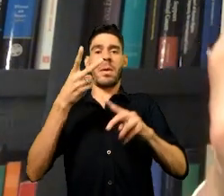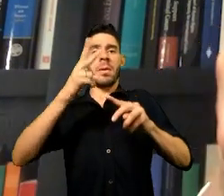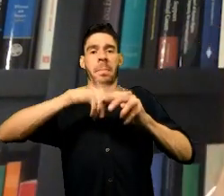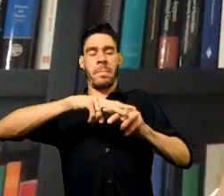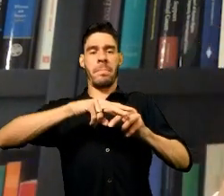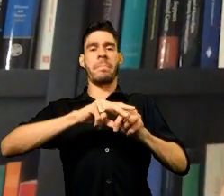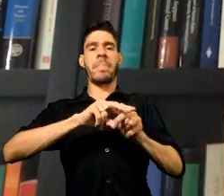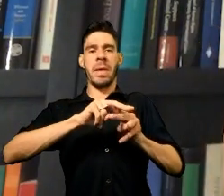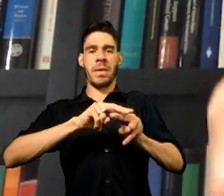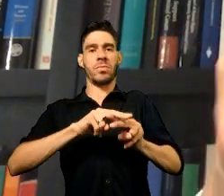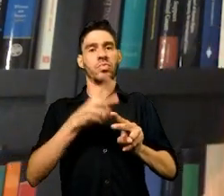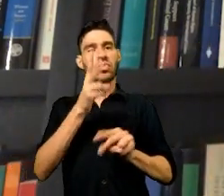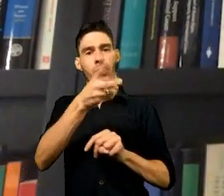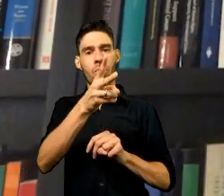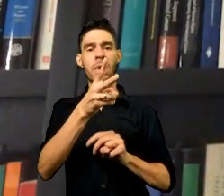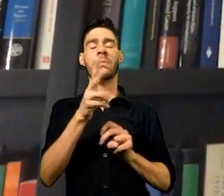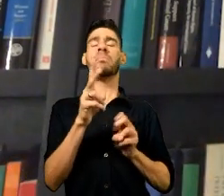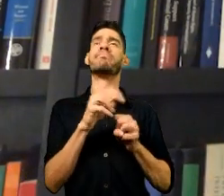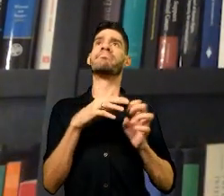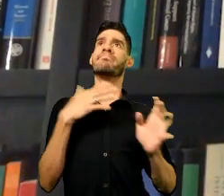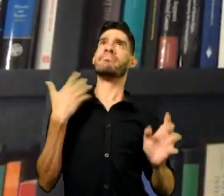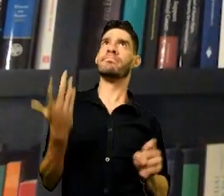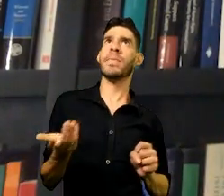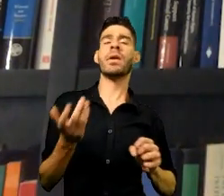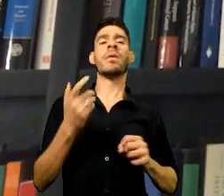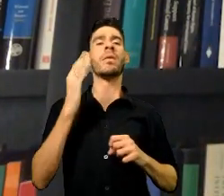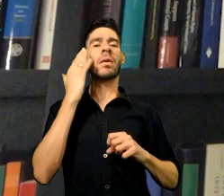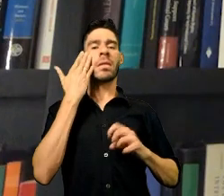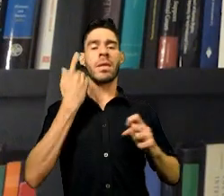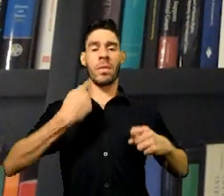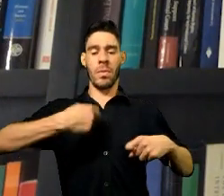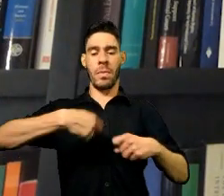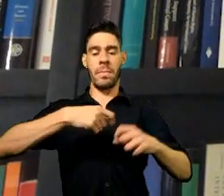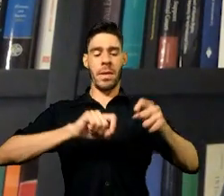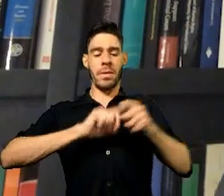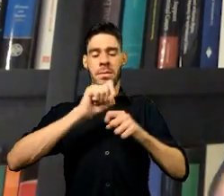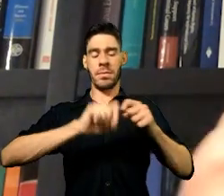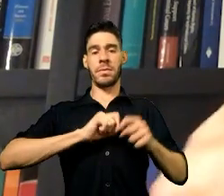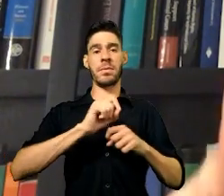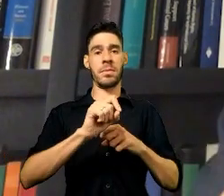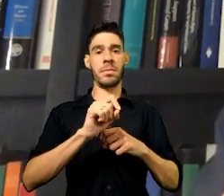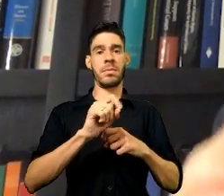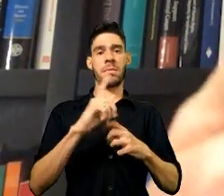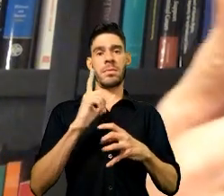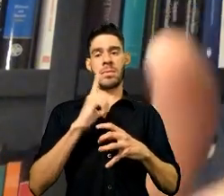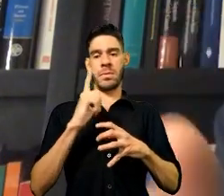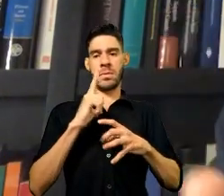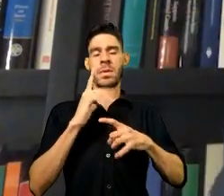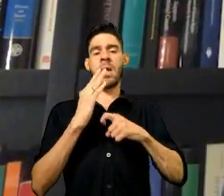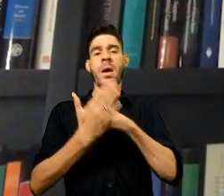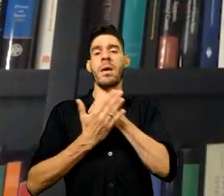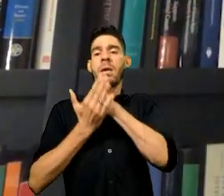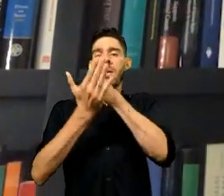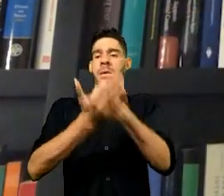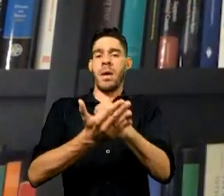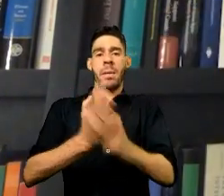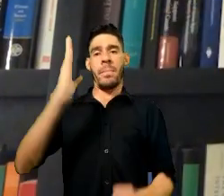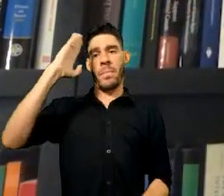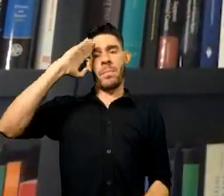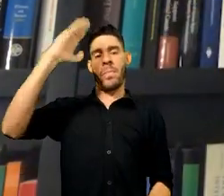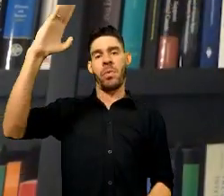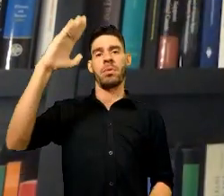acusado é preso ou está preso, então entendo que nós deveremos aí obter